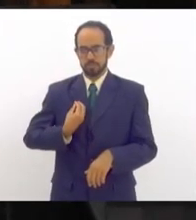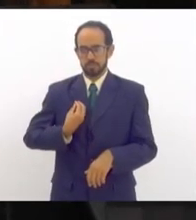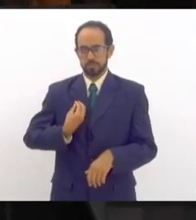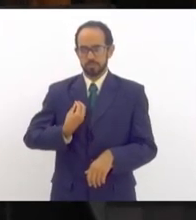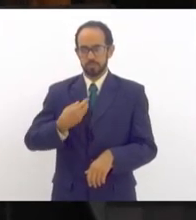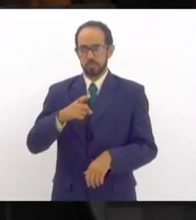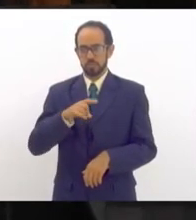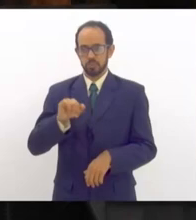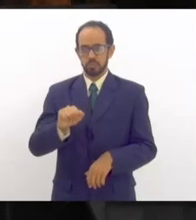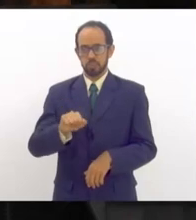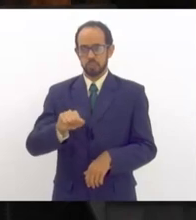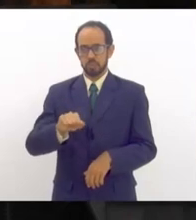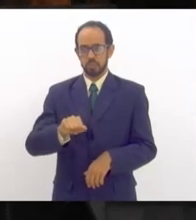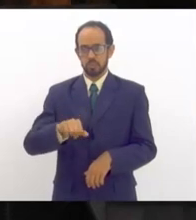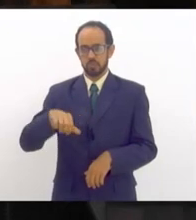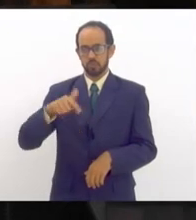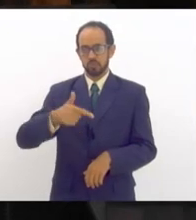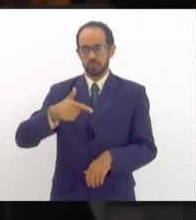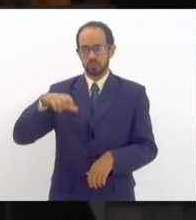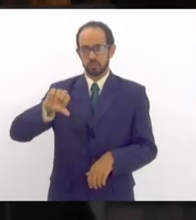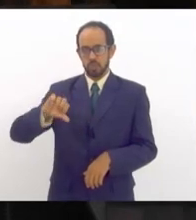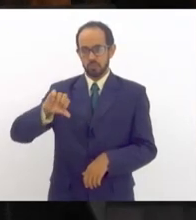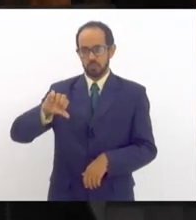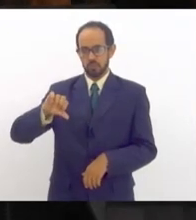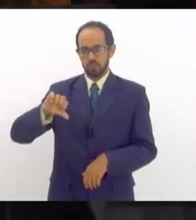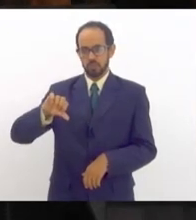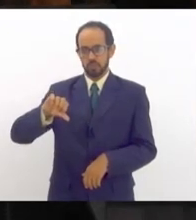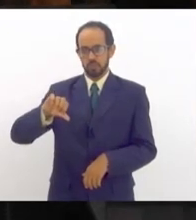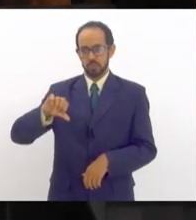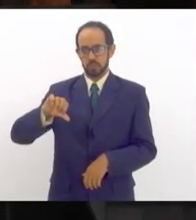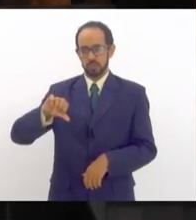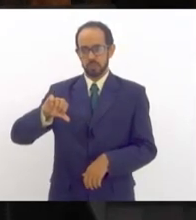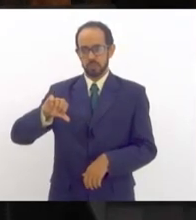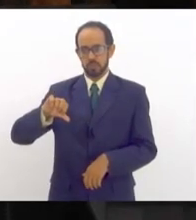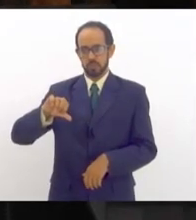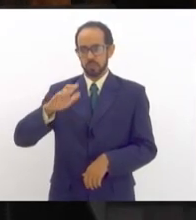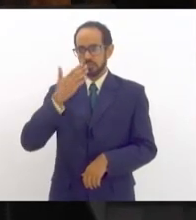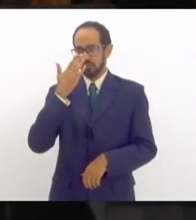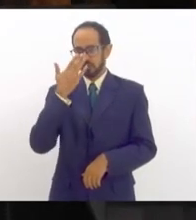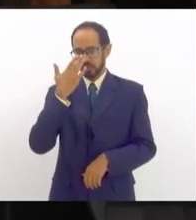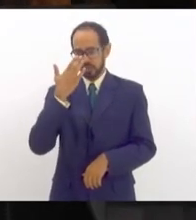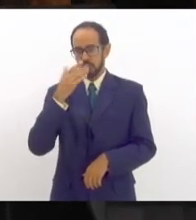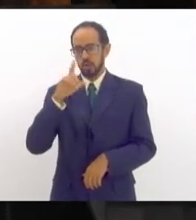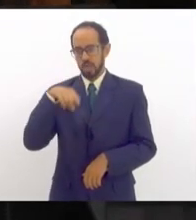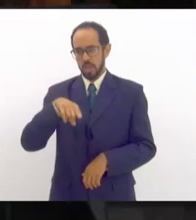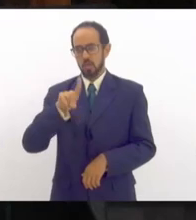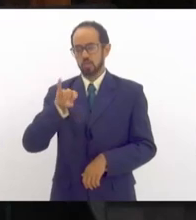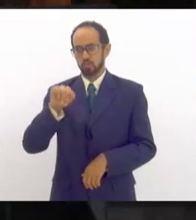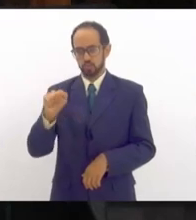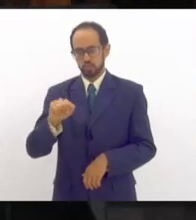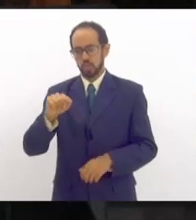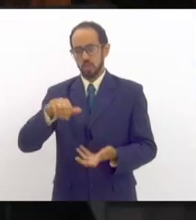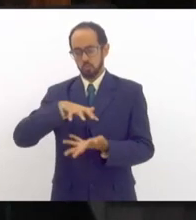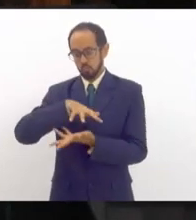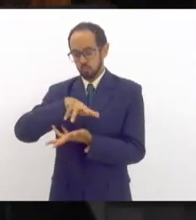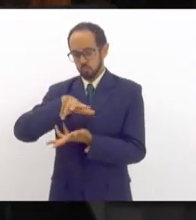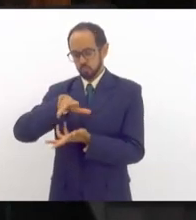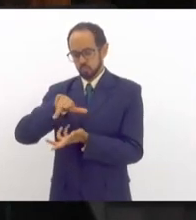dia 29 de Fevereiro é o dia mundial